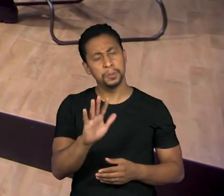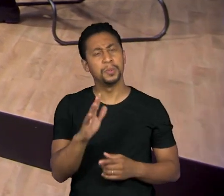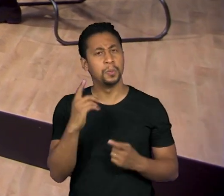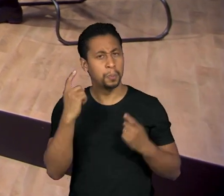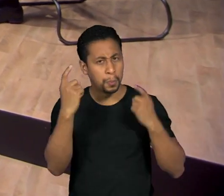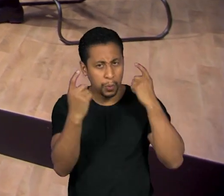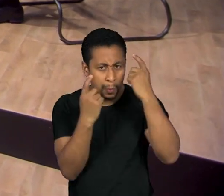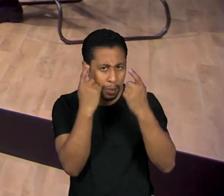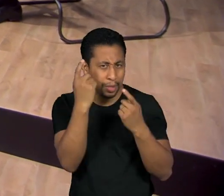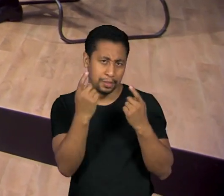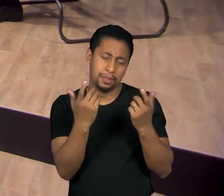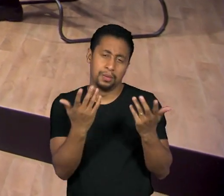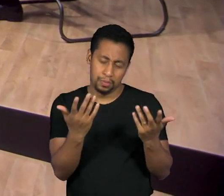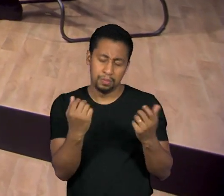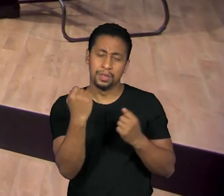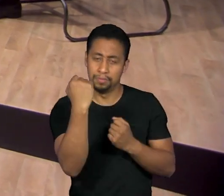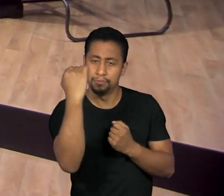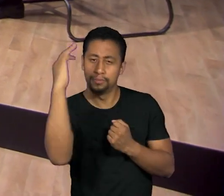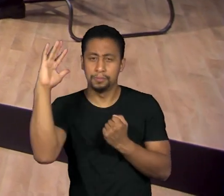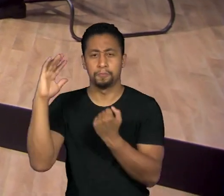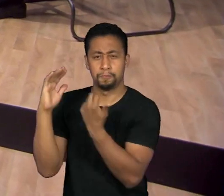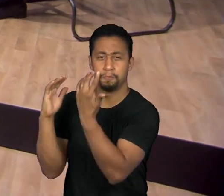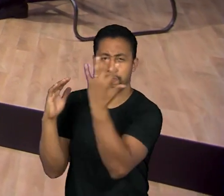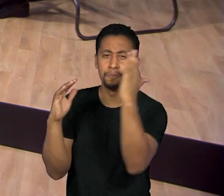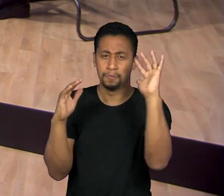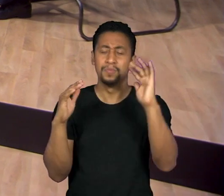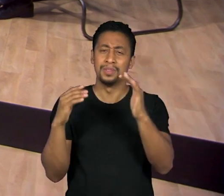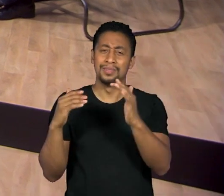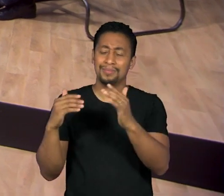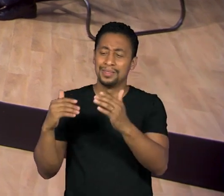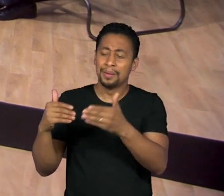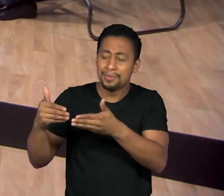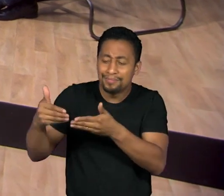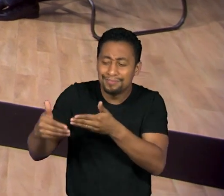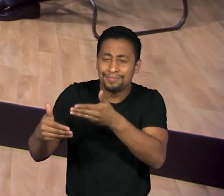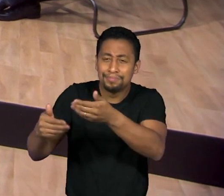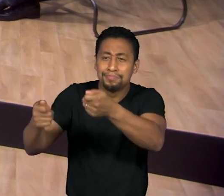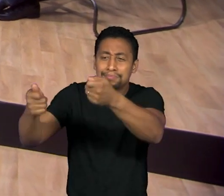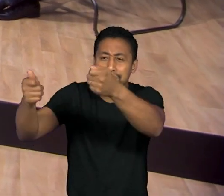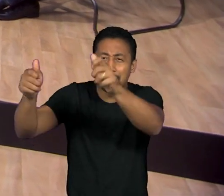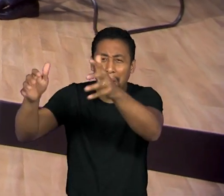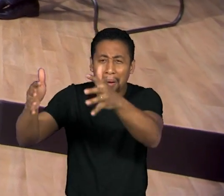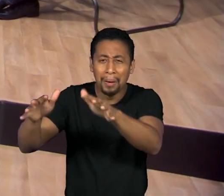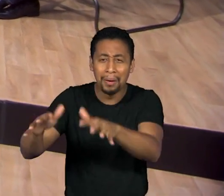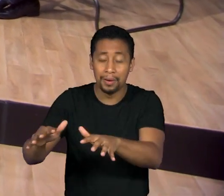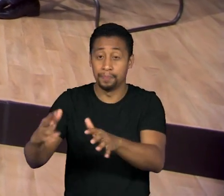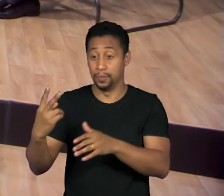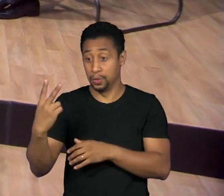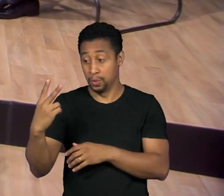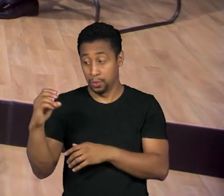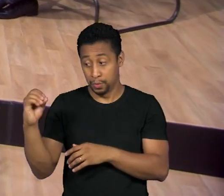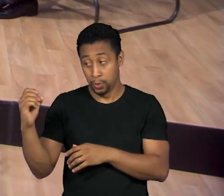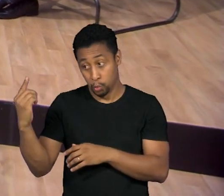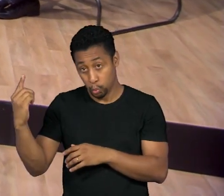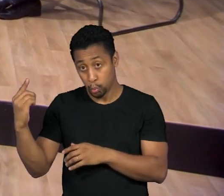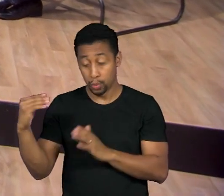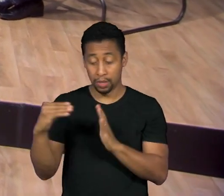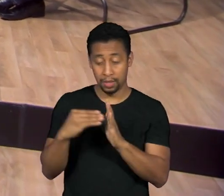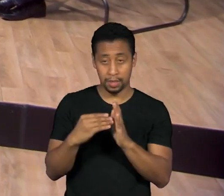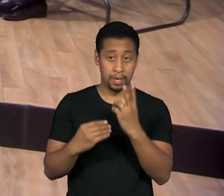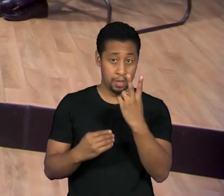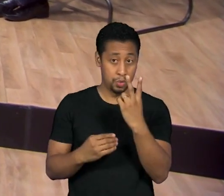pelos serviços ecossistêmicos colocou em prática, de 2001 a 2005, uma